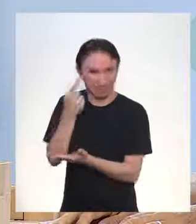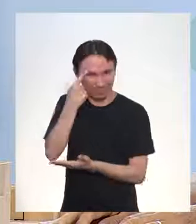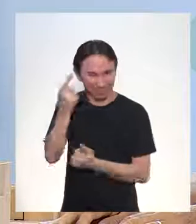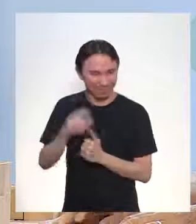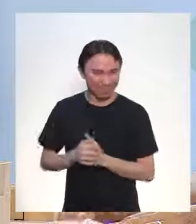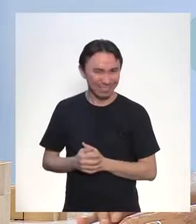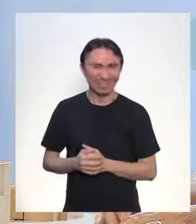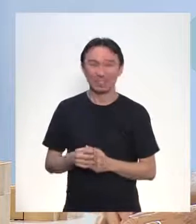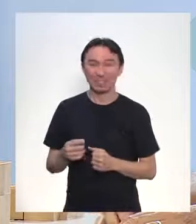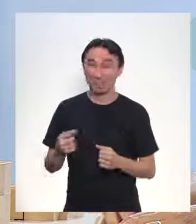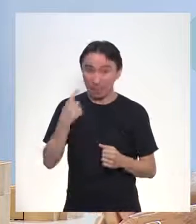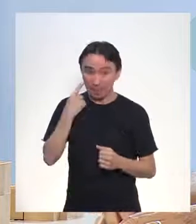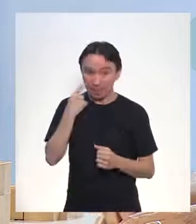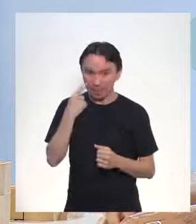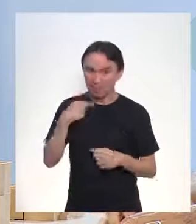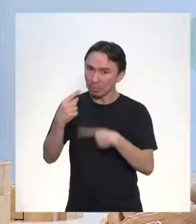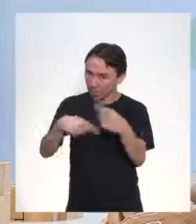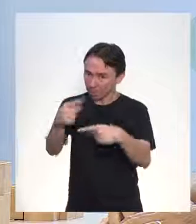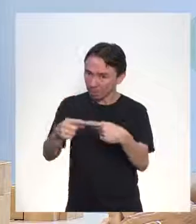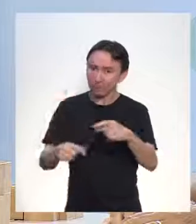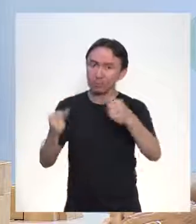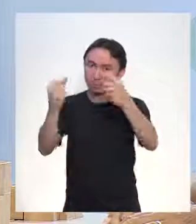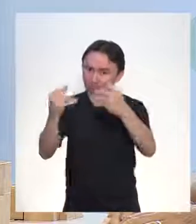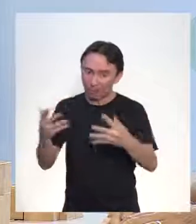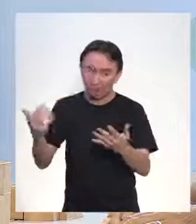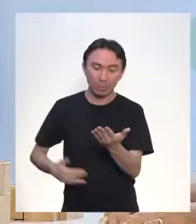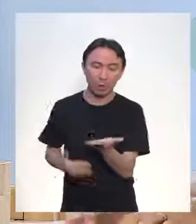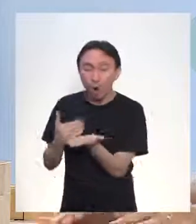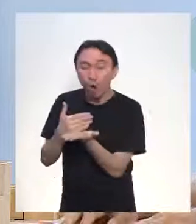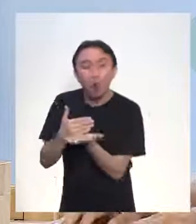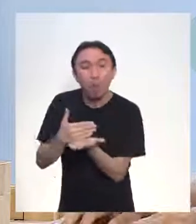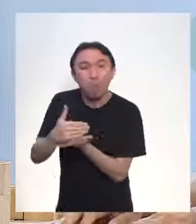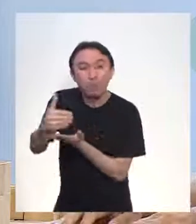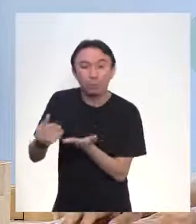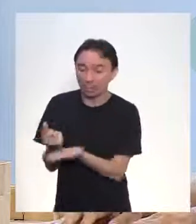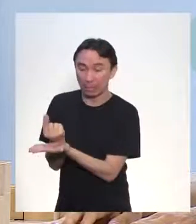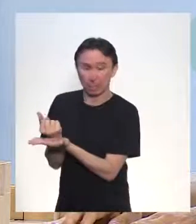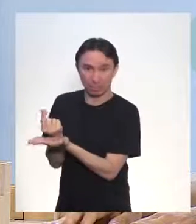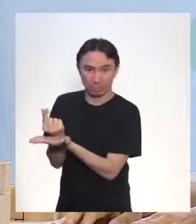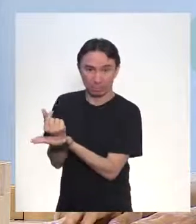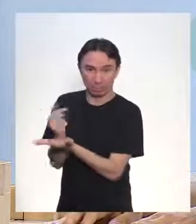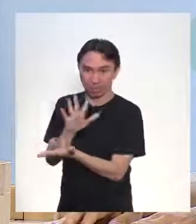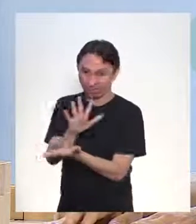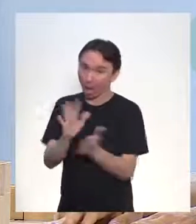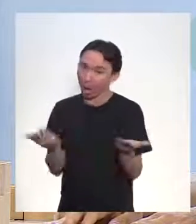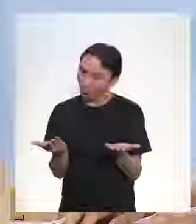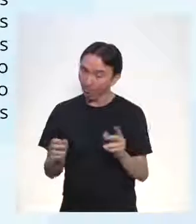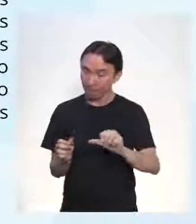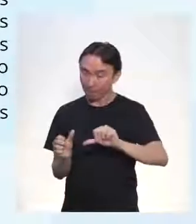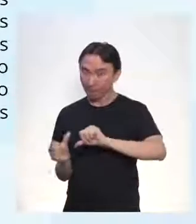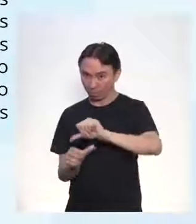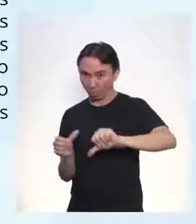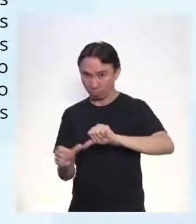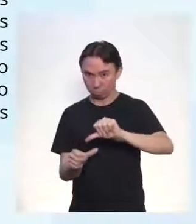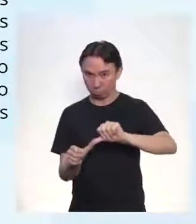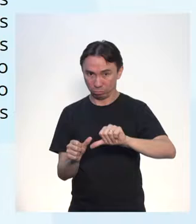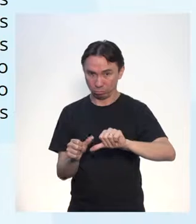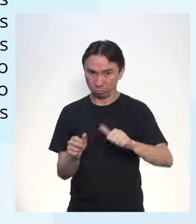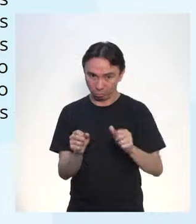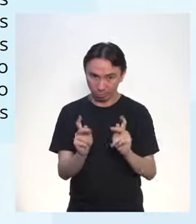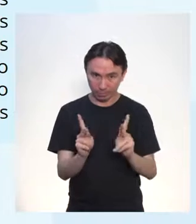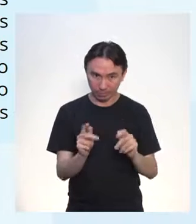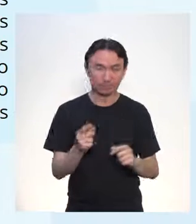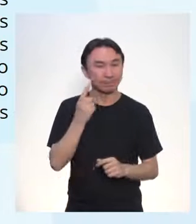sobre a emergência do capitalismo, está bem? Então, nós estamos ainda nesse momento de transição, certo? Eu vou voltar para o texto, dá uma